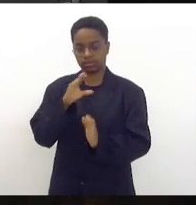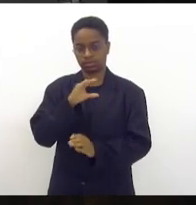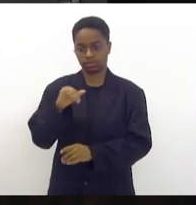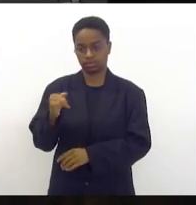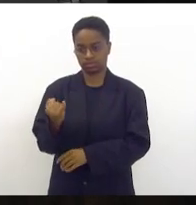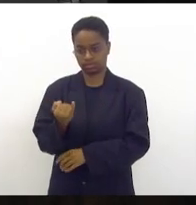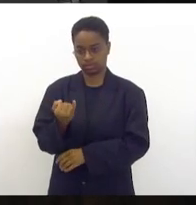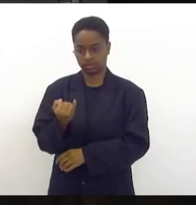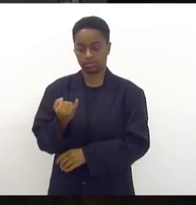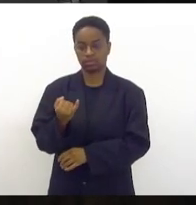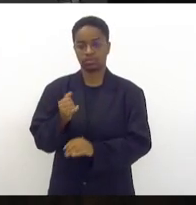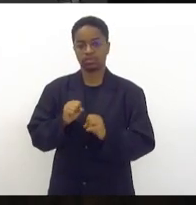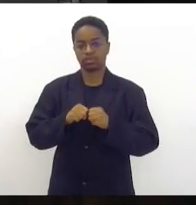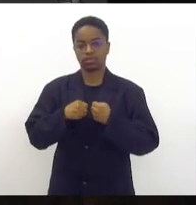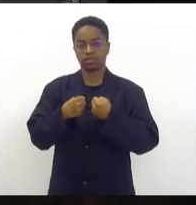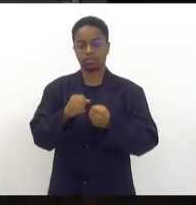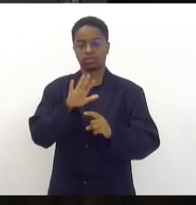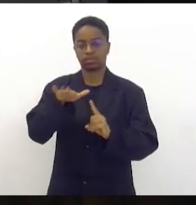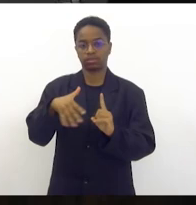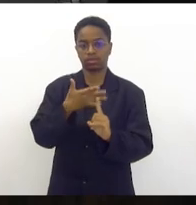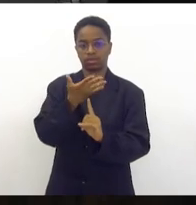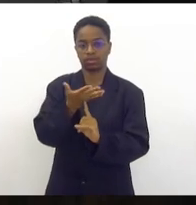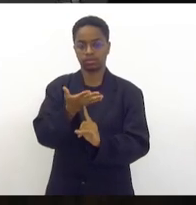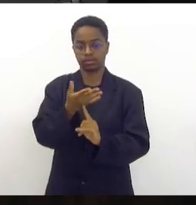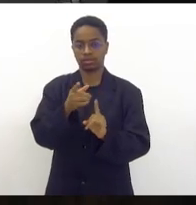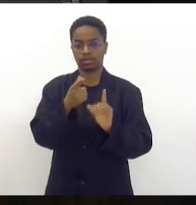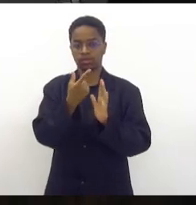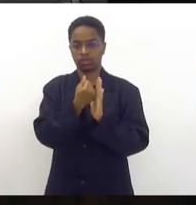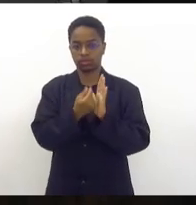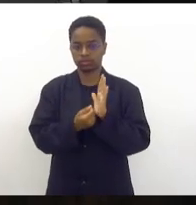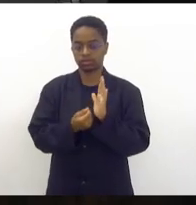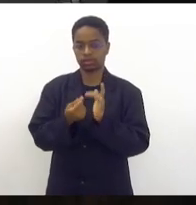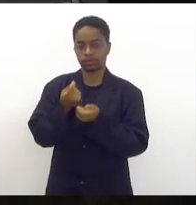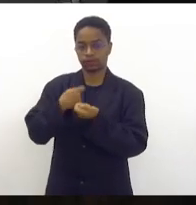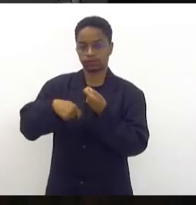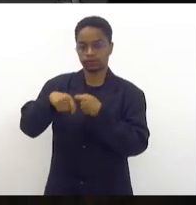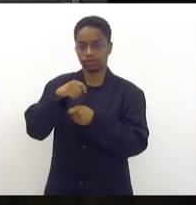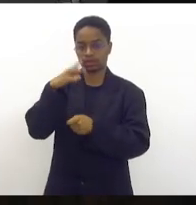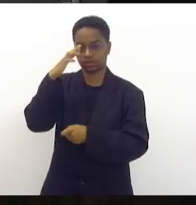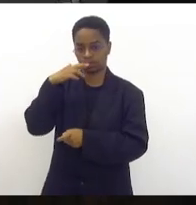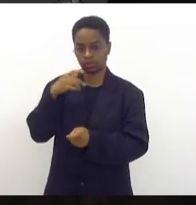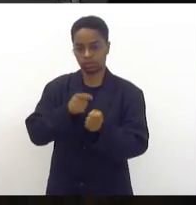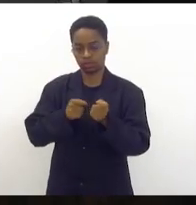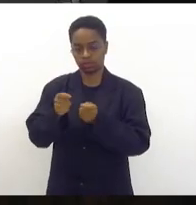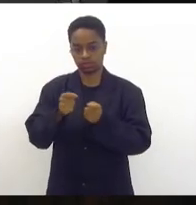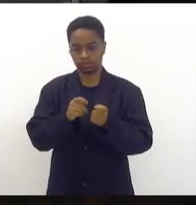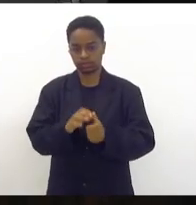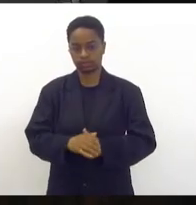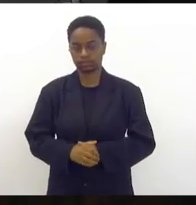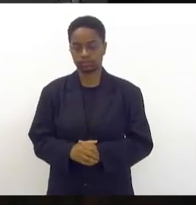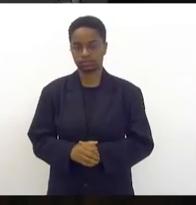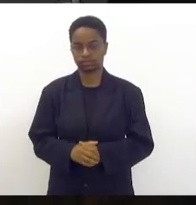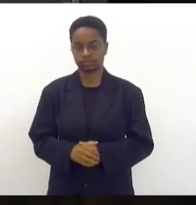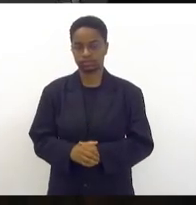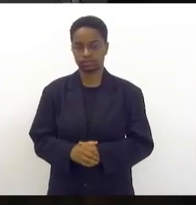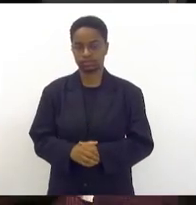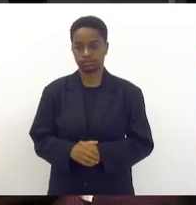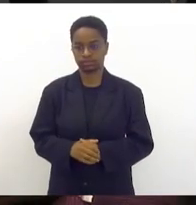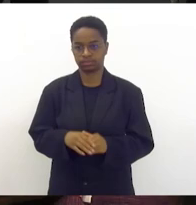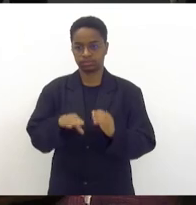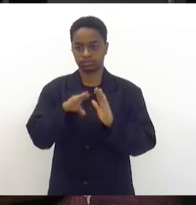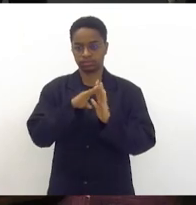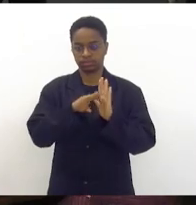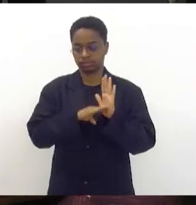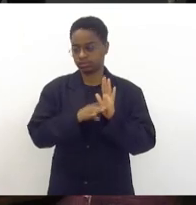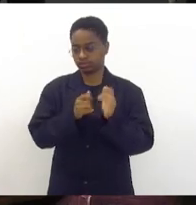Justiça, de Defesa do Meio Ambiente e de Orçamento, Finanças e Fiscalização Financeira e Controle. Pela ordem,